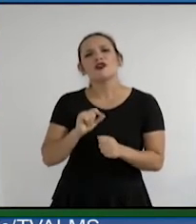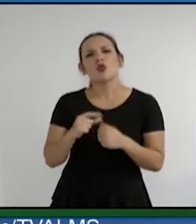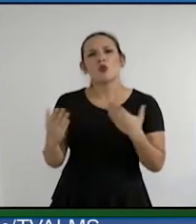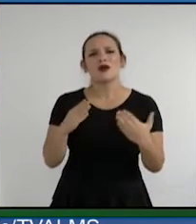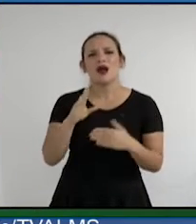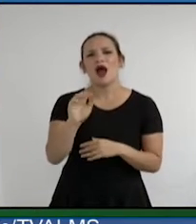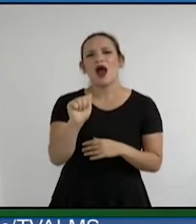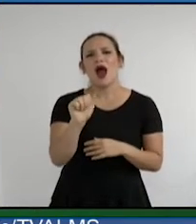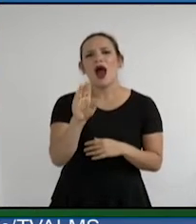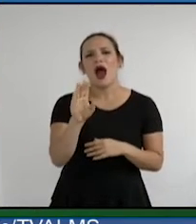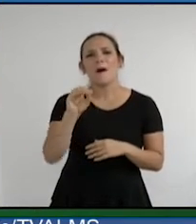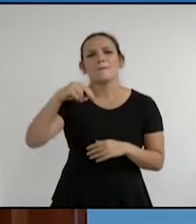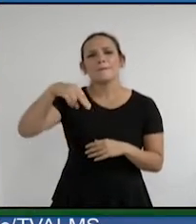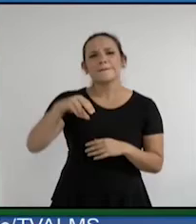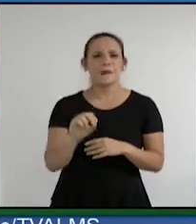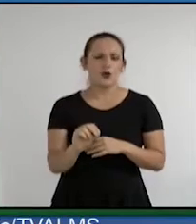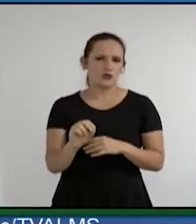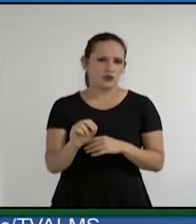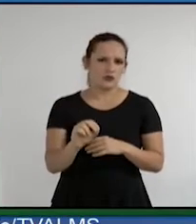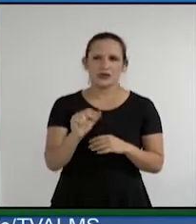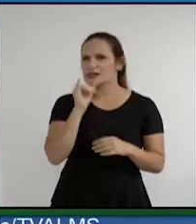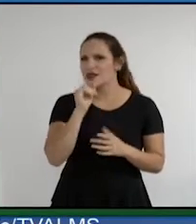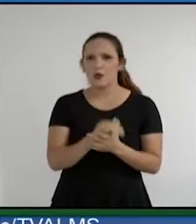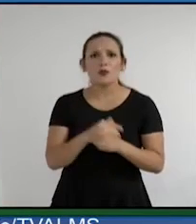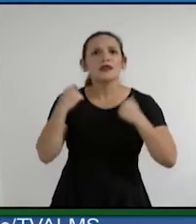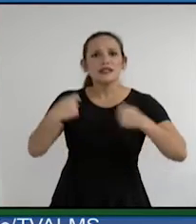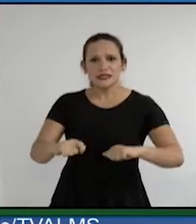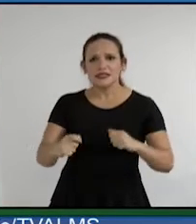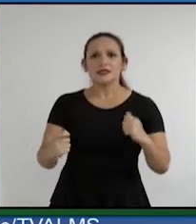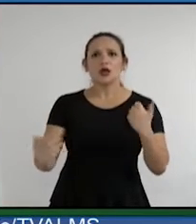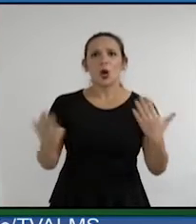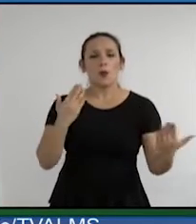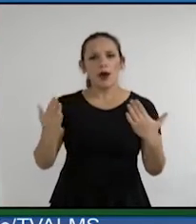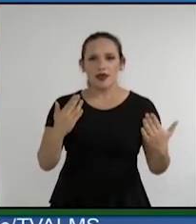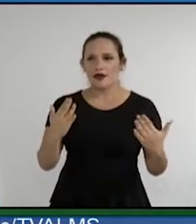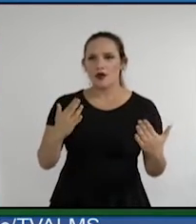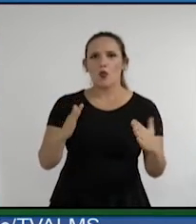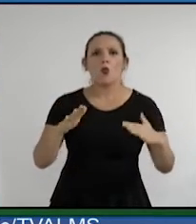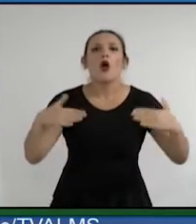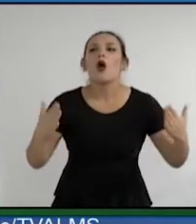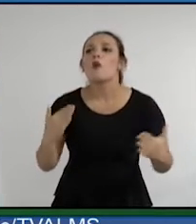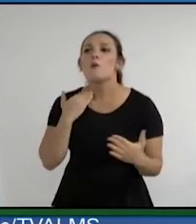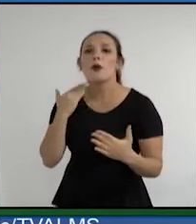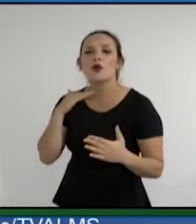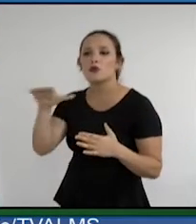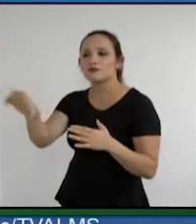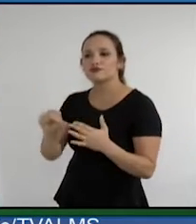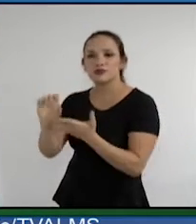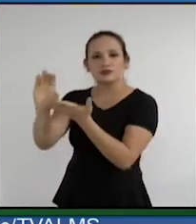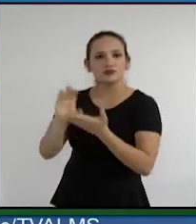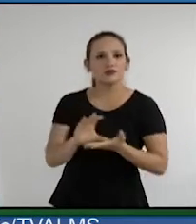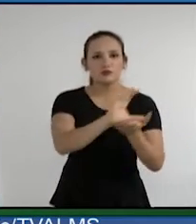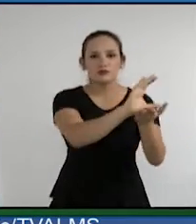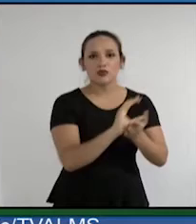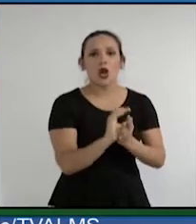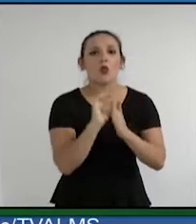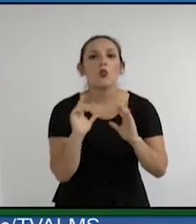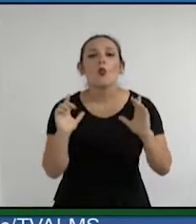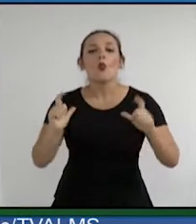de abono. É só dizer de que fonte que vai sair. O Poder Judiciário está com um projeto aqui agora, que nós vamos votar